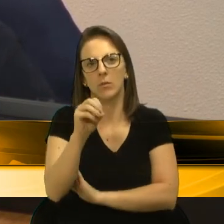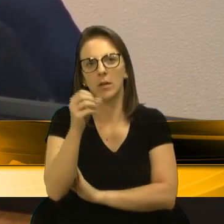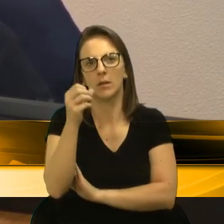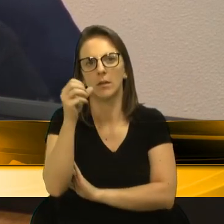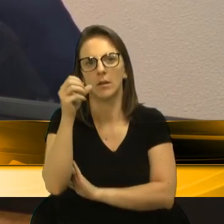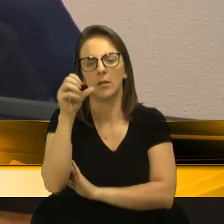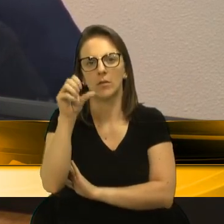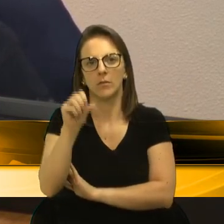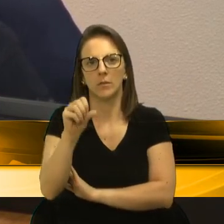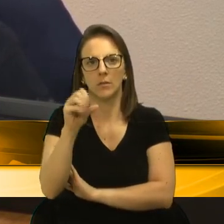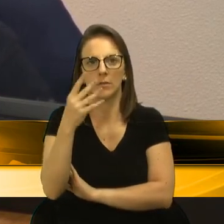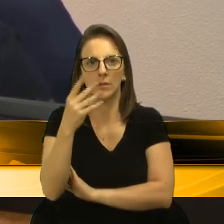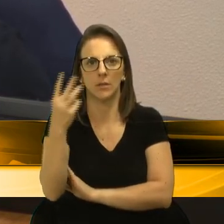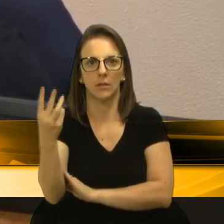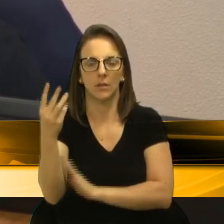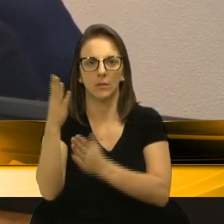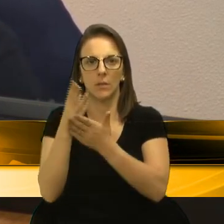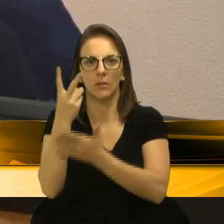50.943/2009.